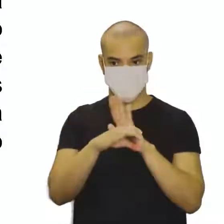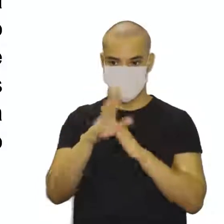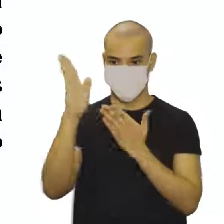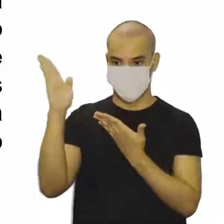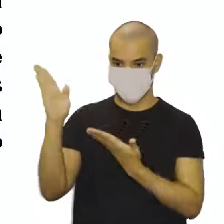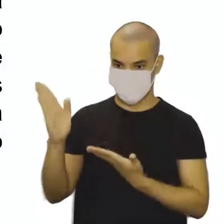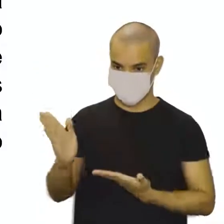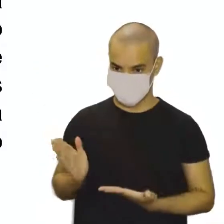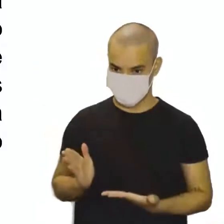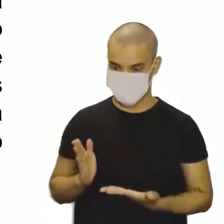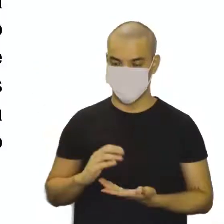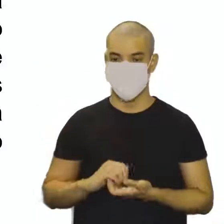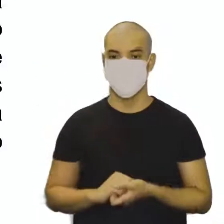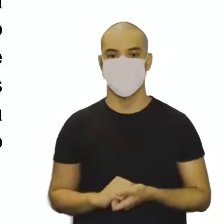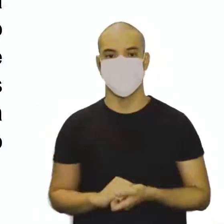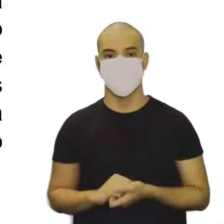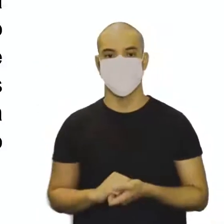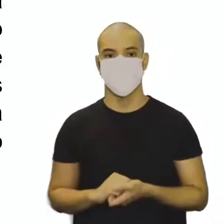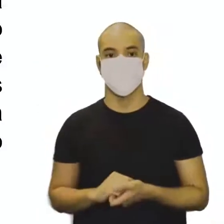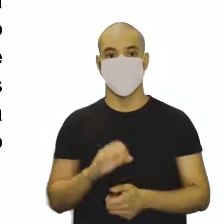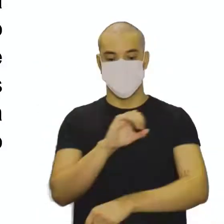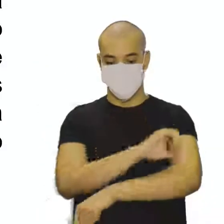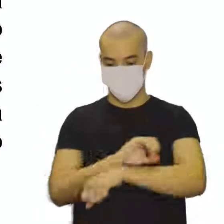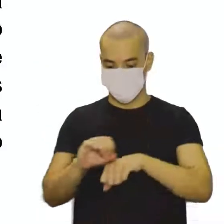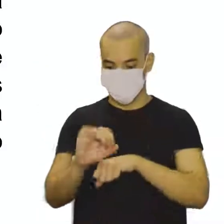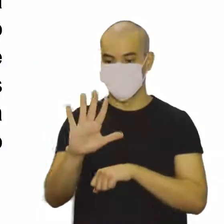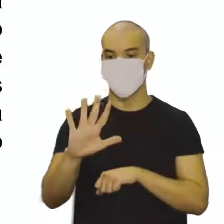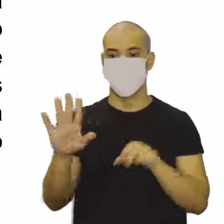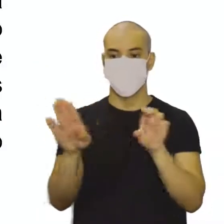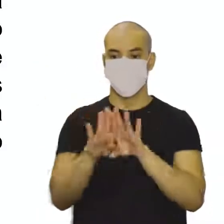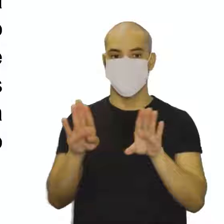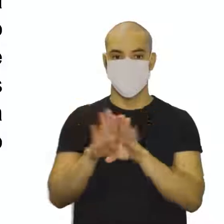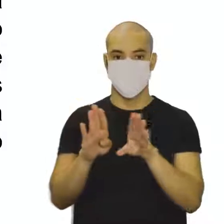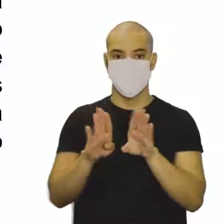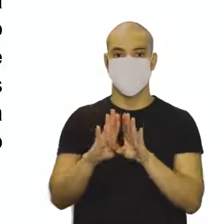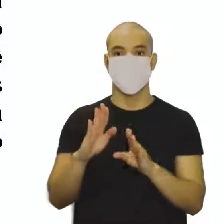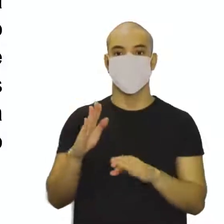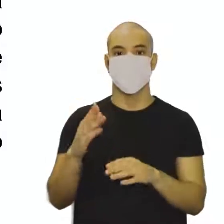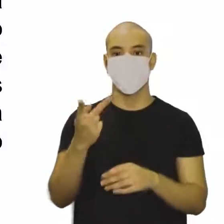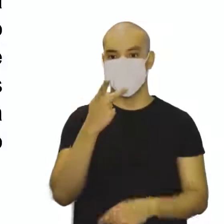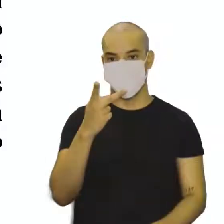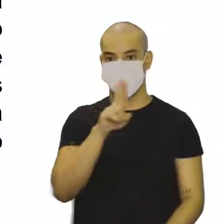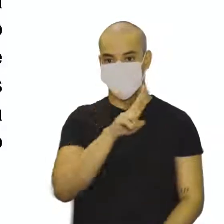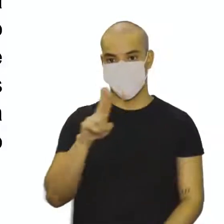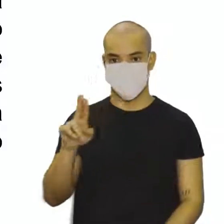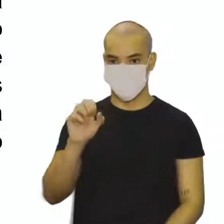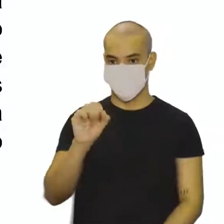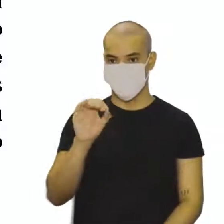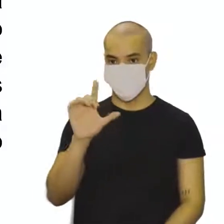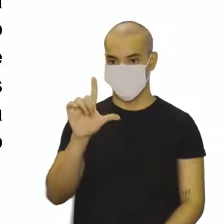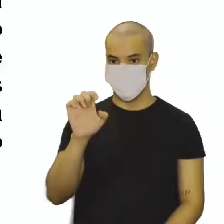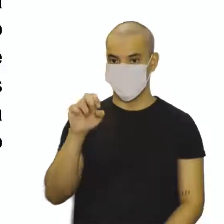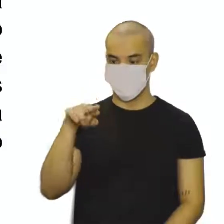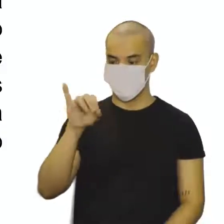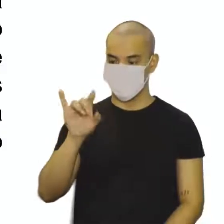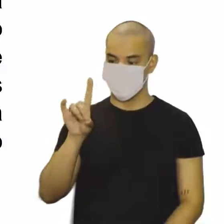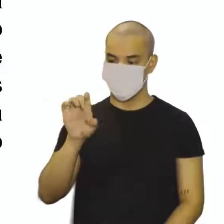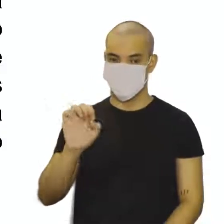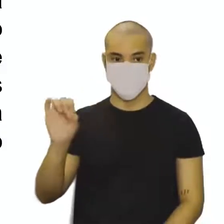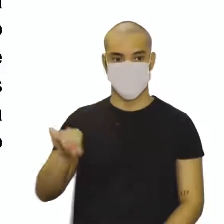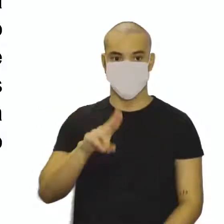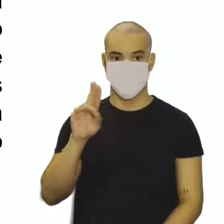só, conceito ou indutor, também chamado de solenoide ou bobina, é